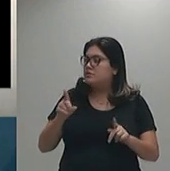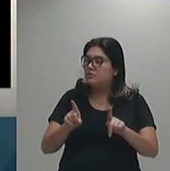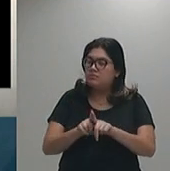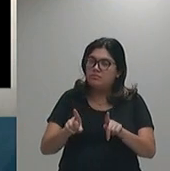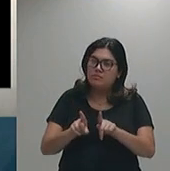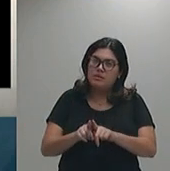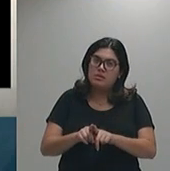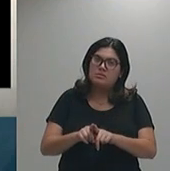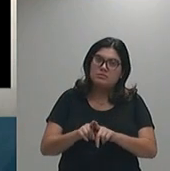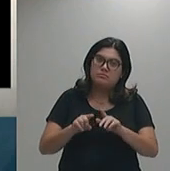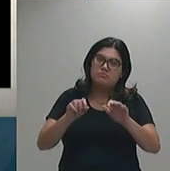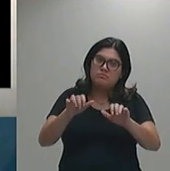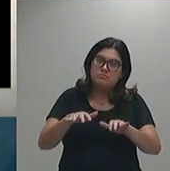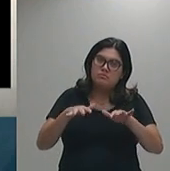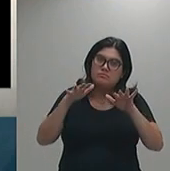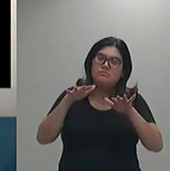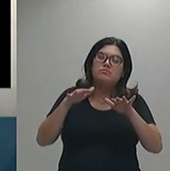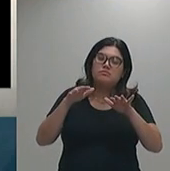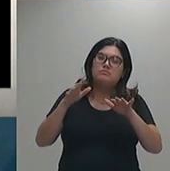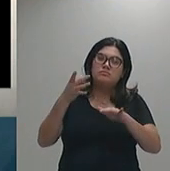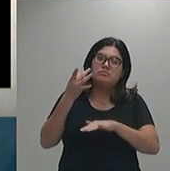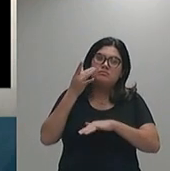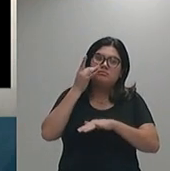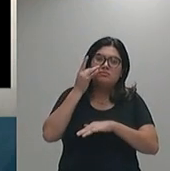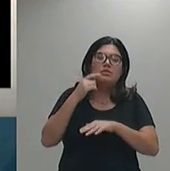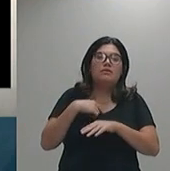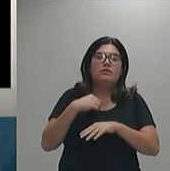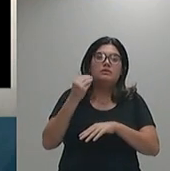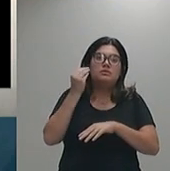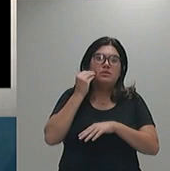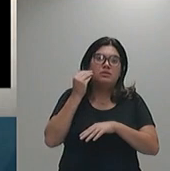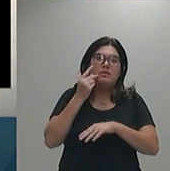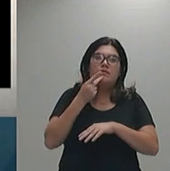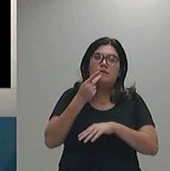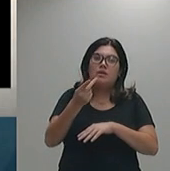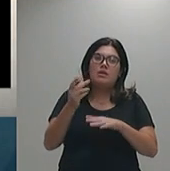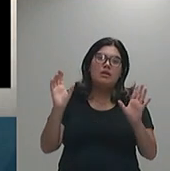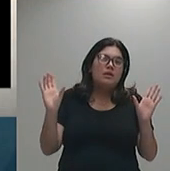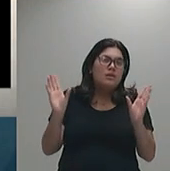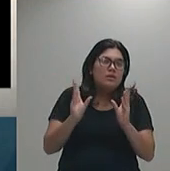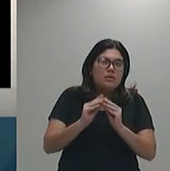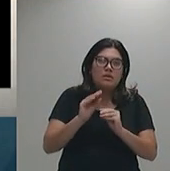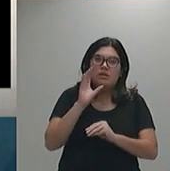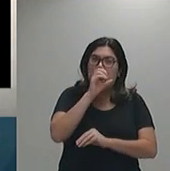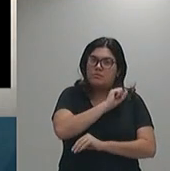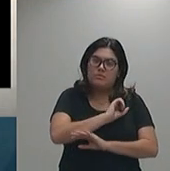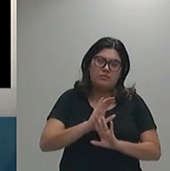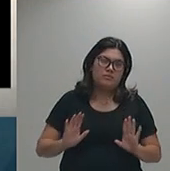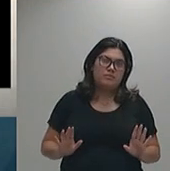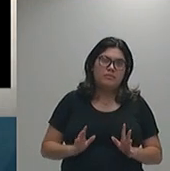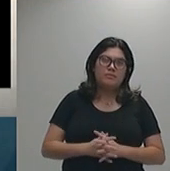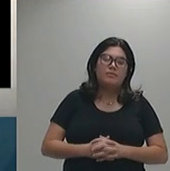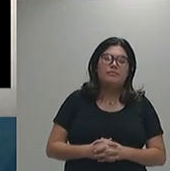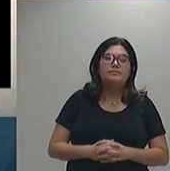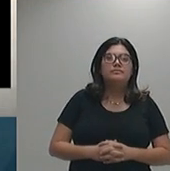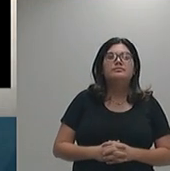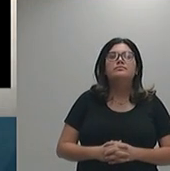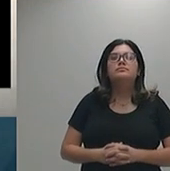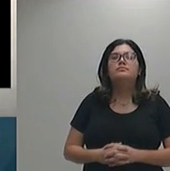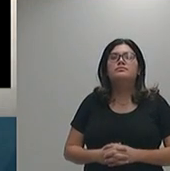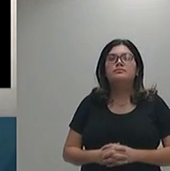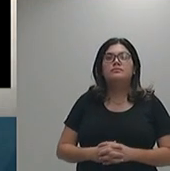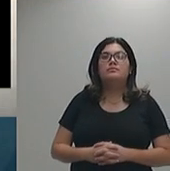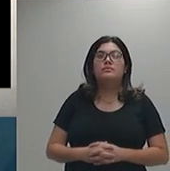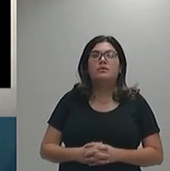é pessoais de maneira que eu vou procurar ser o mais breve e sucinto possível trata-se de